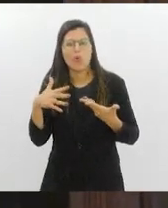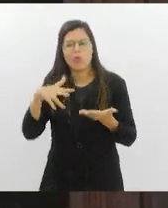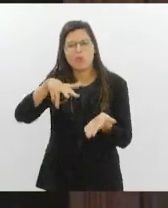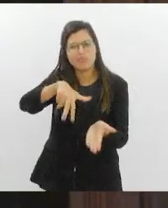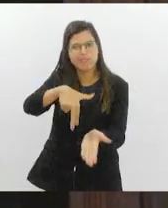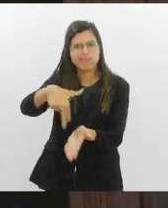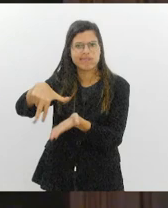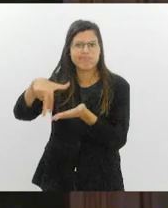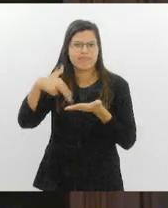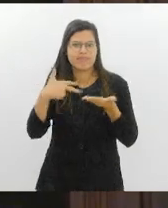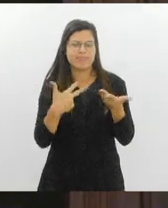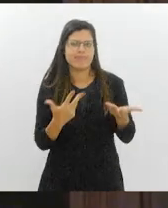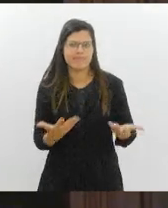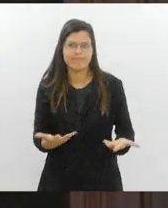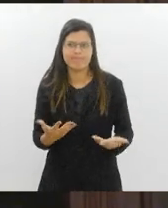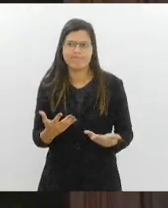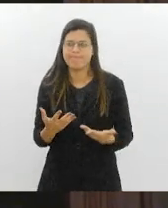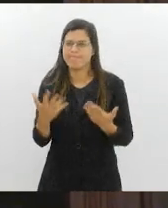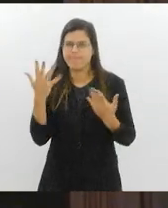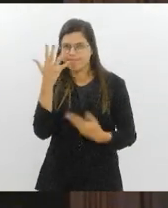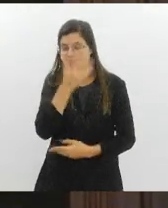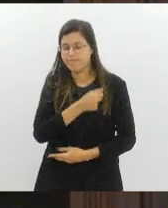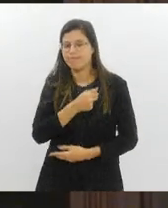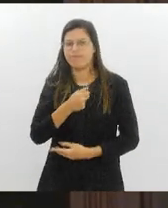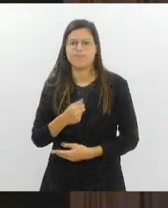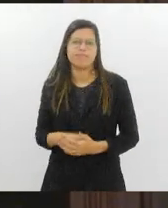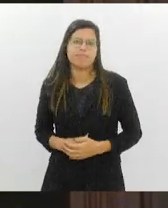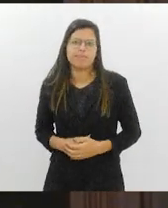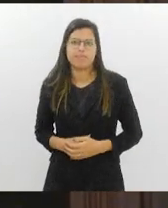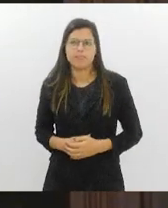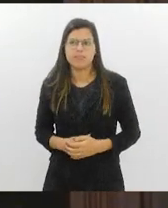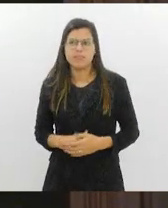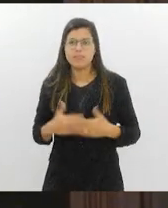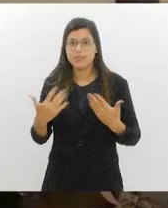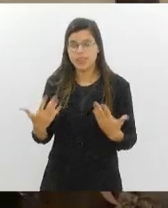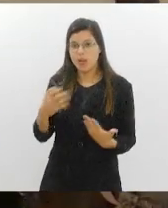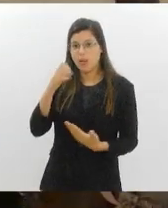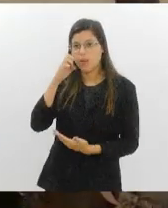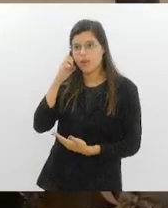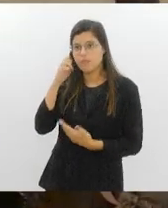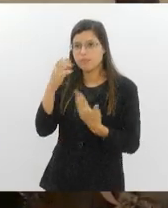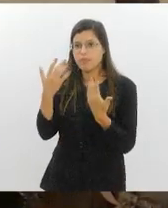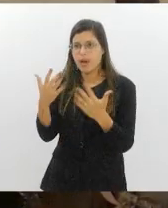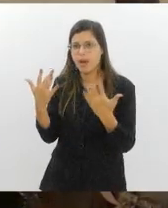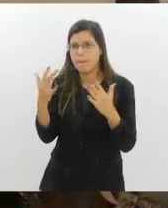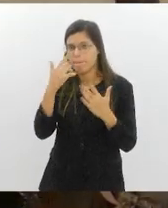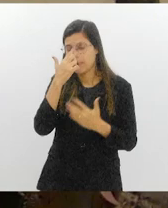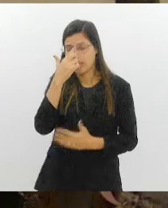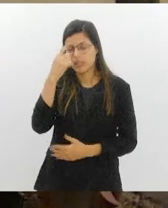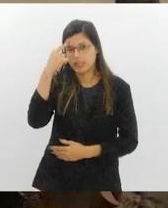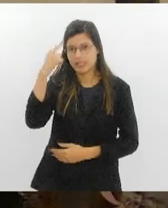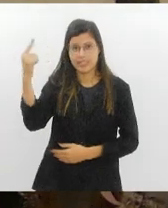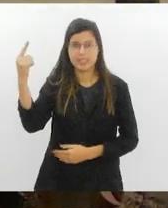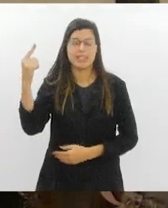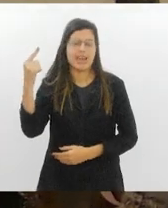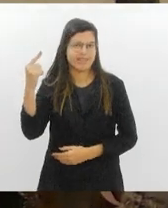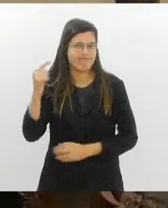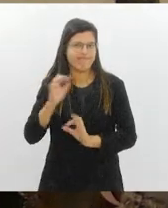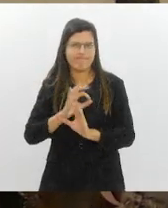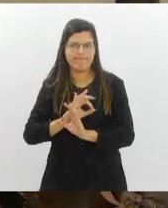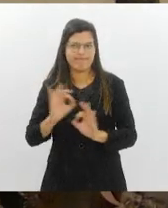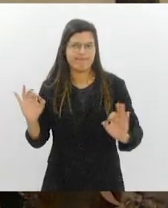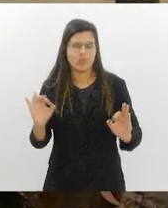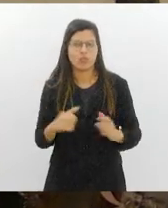olha, tudo de bom. Então, Élica, parabéns por essa ideia tão grande.